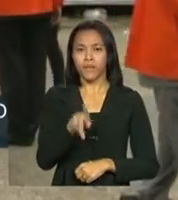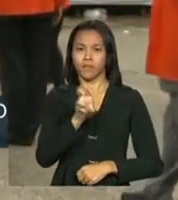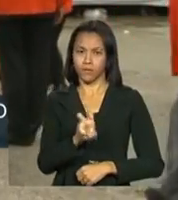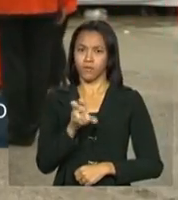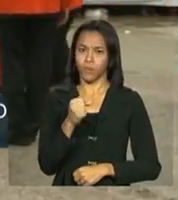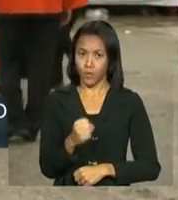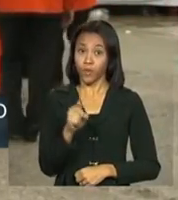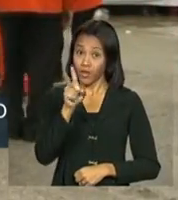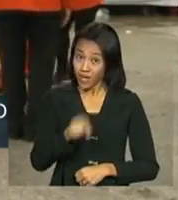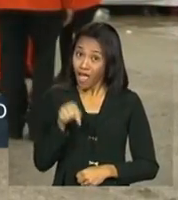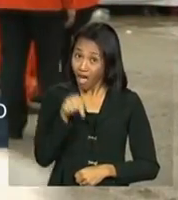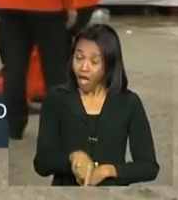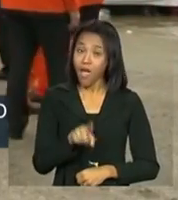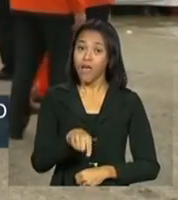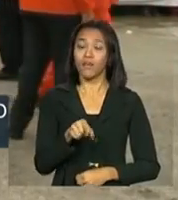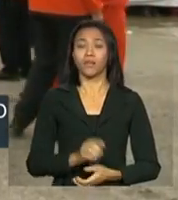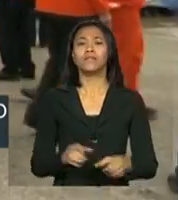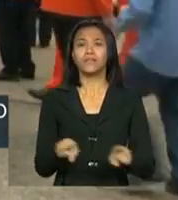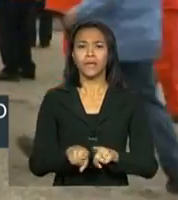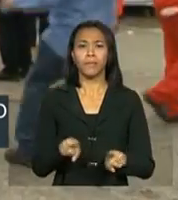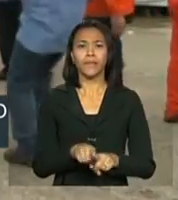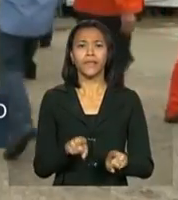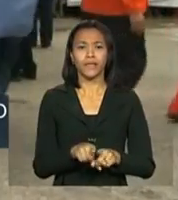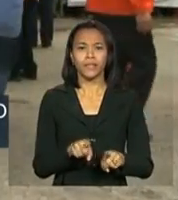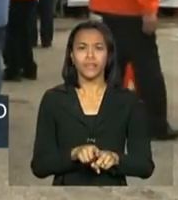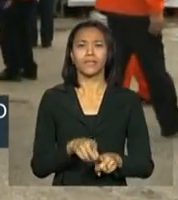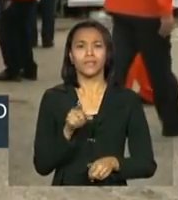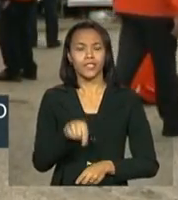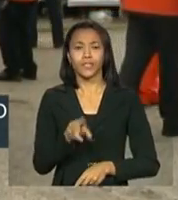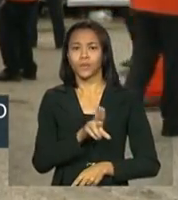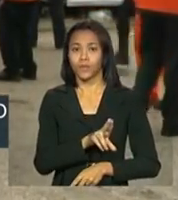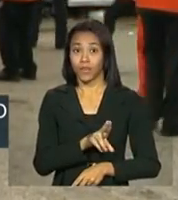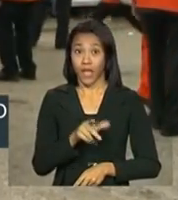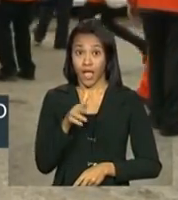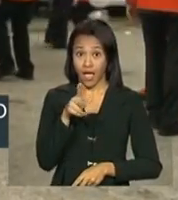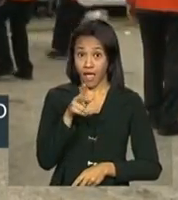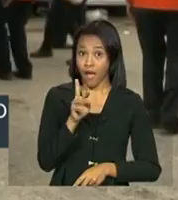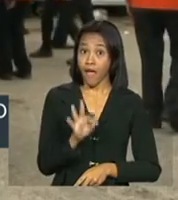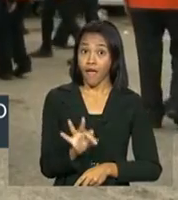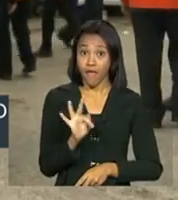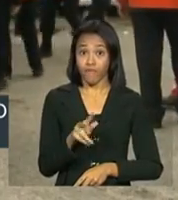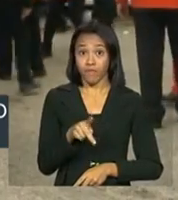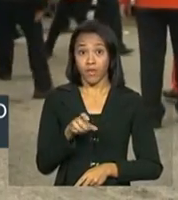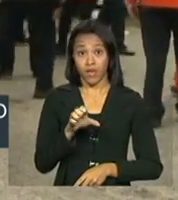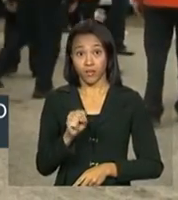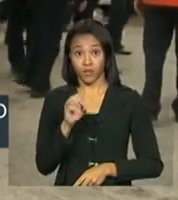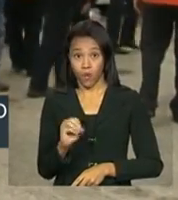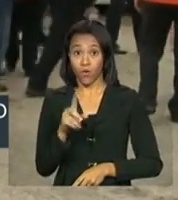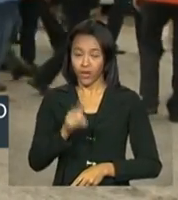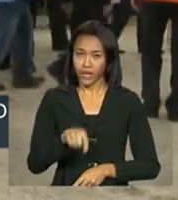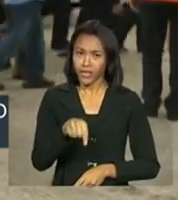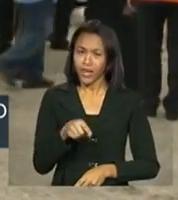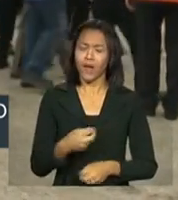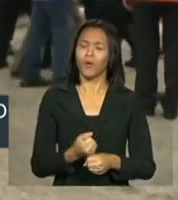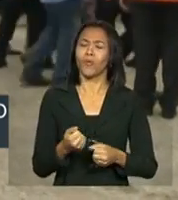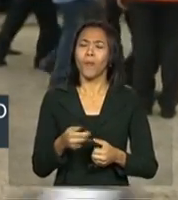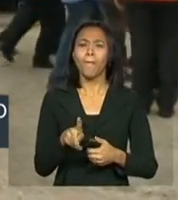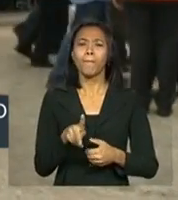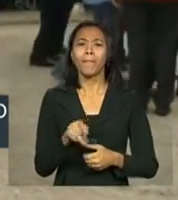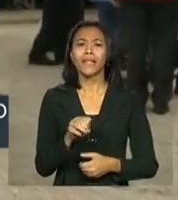P58, que é uma plataforma também chamada tecnicamente de FPSO, que é uma plataforma do